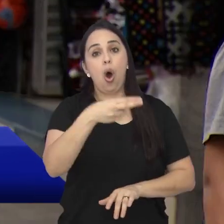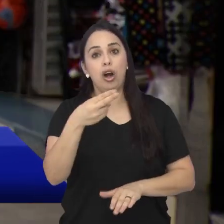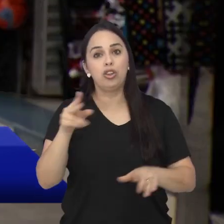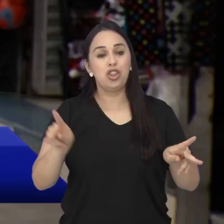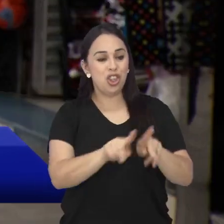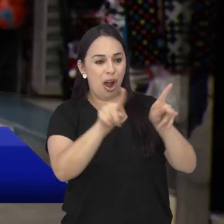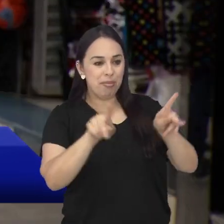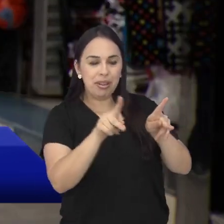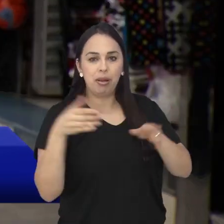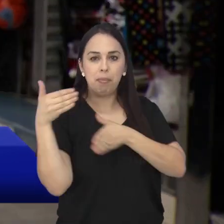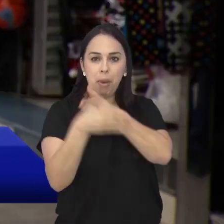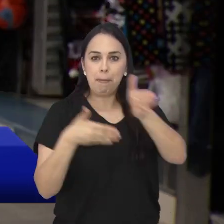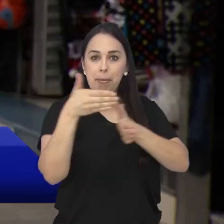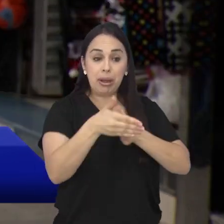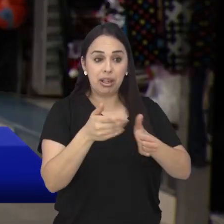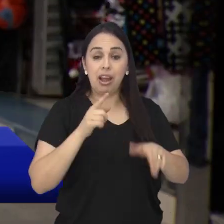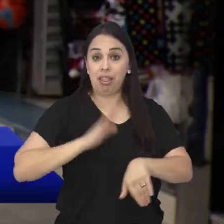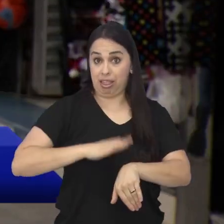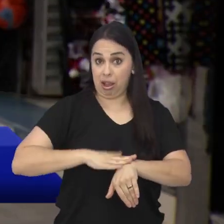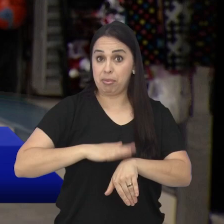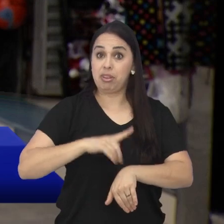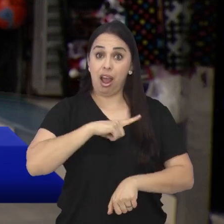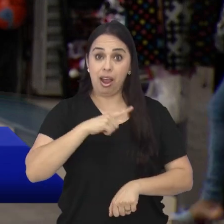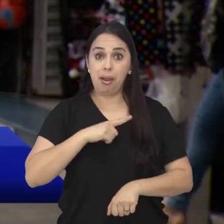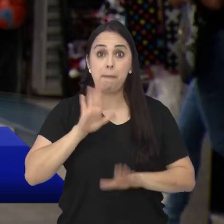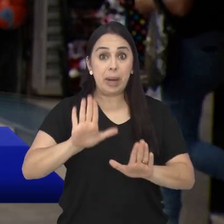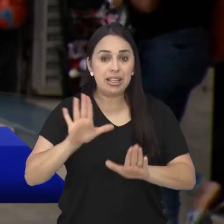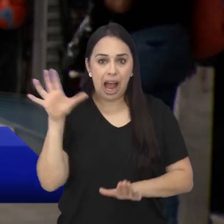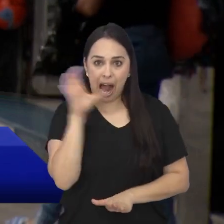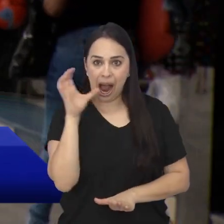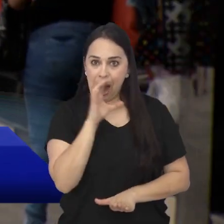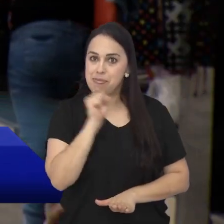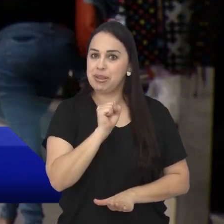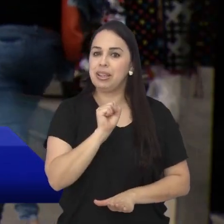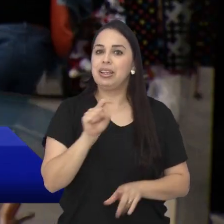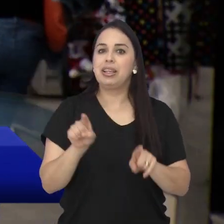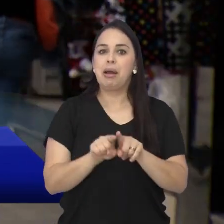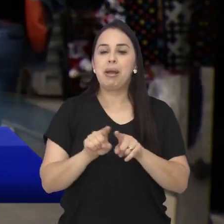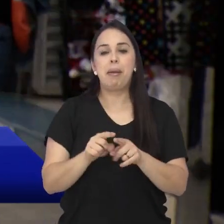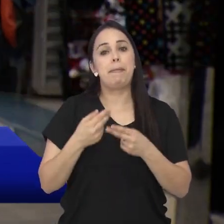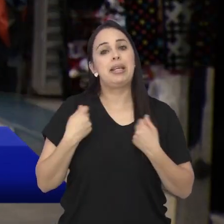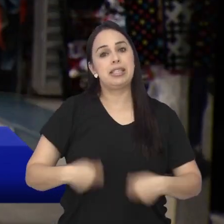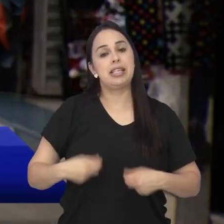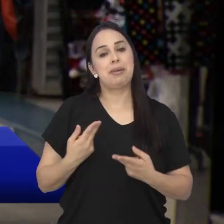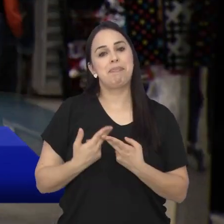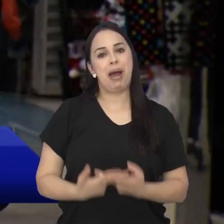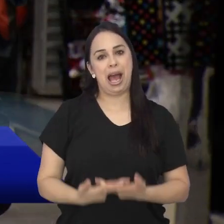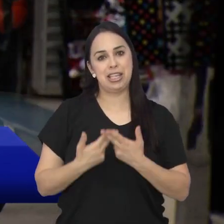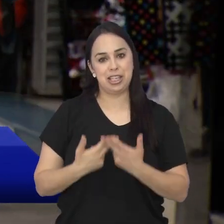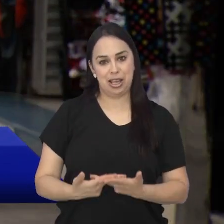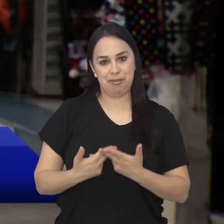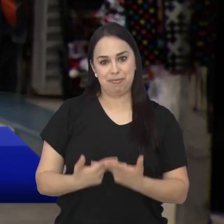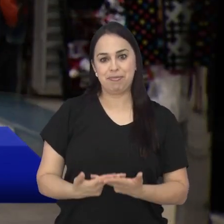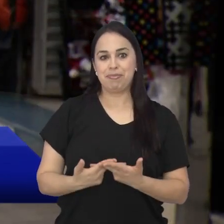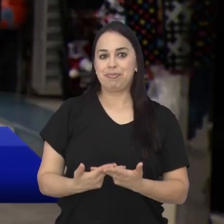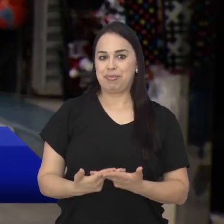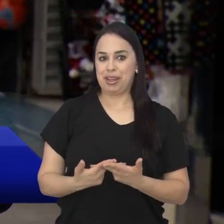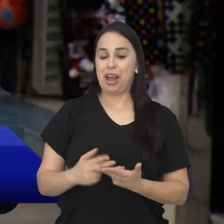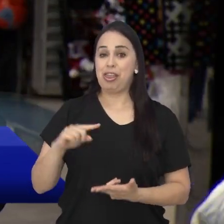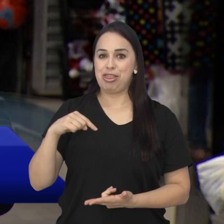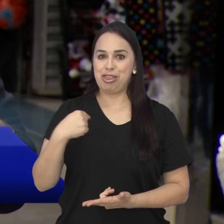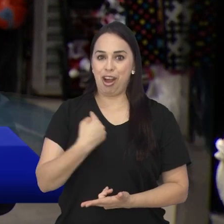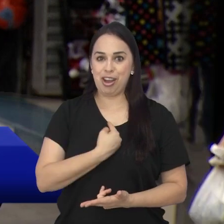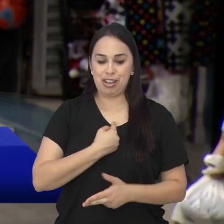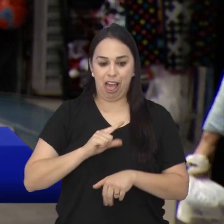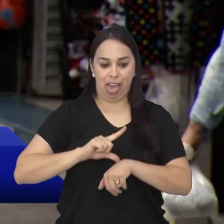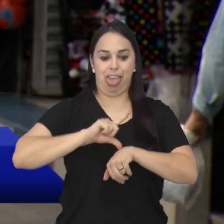ou para os shoppings da cidade, que ainda dá tempo, mas é bom correr e trazer também a paciência, porque assim como